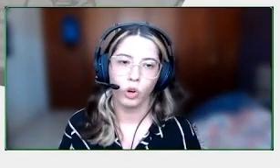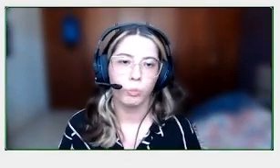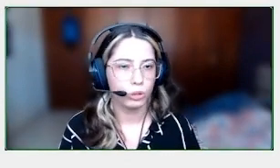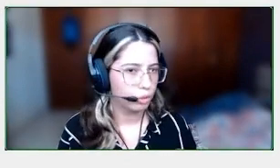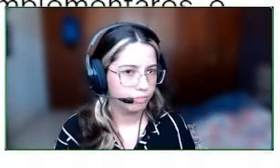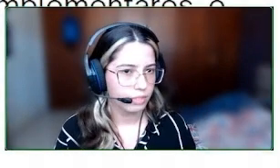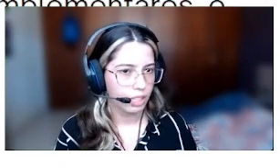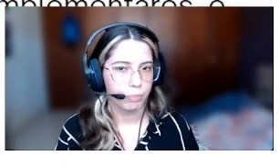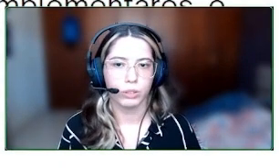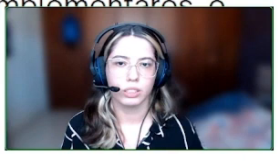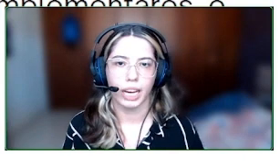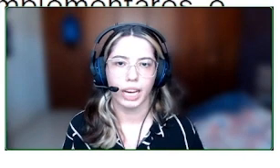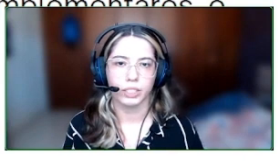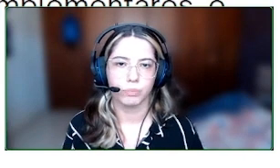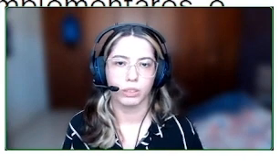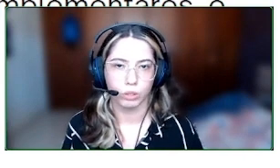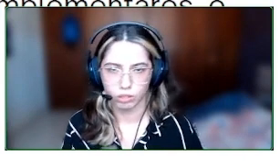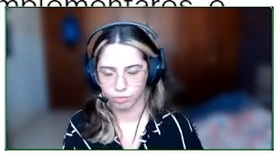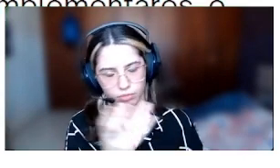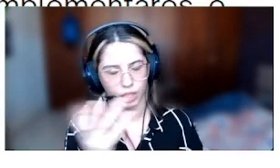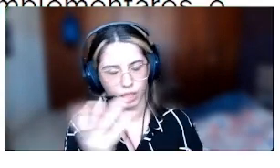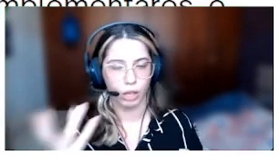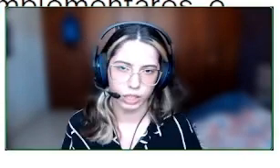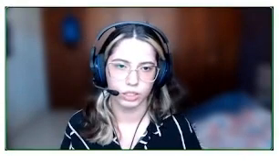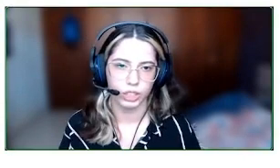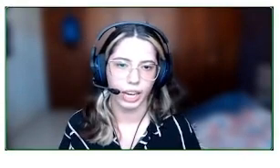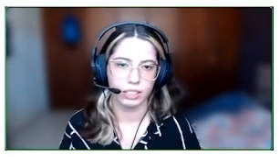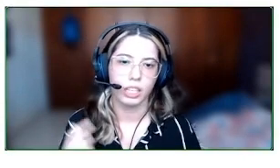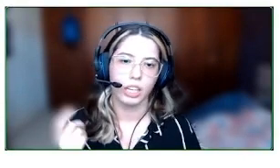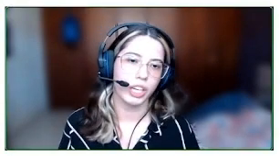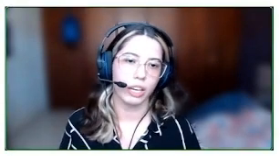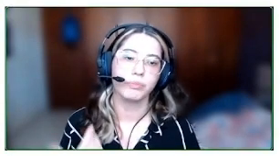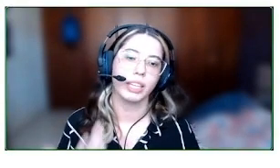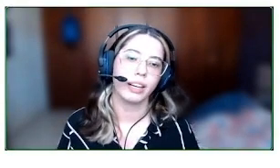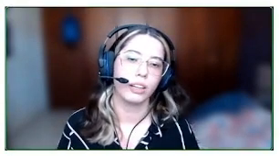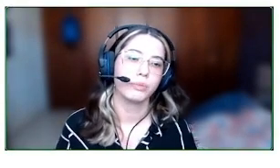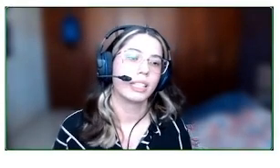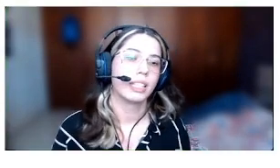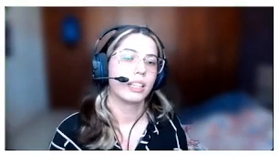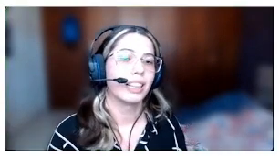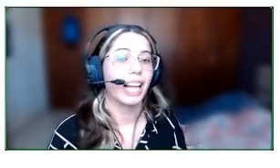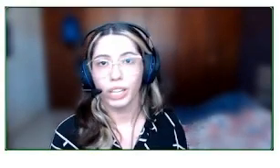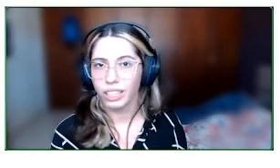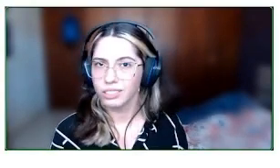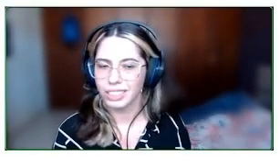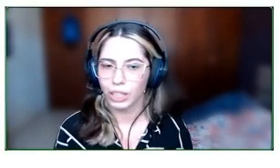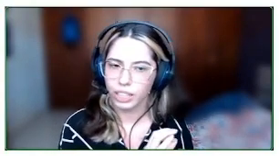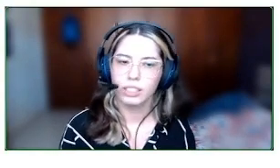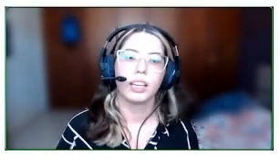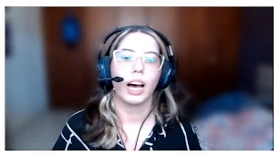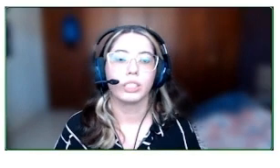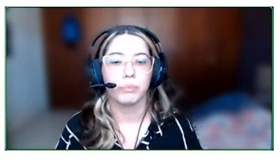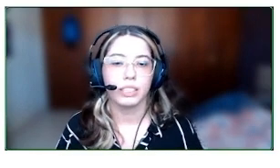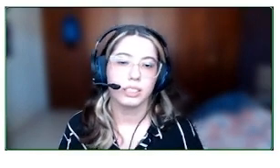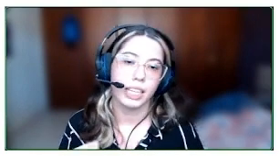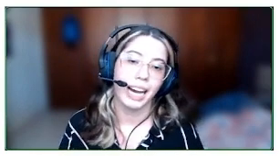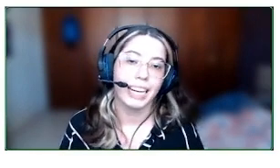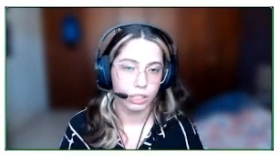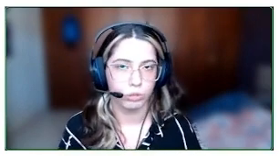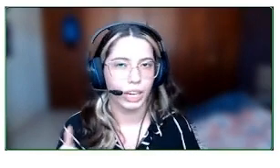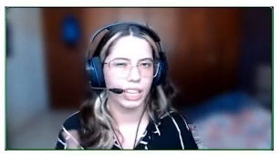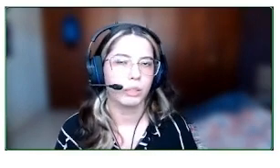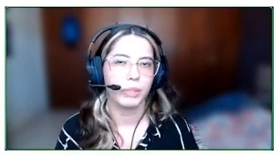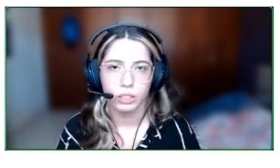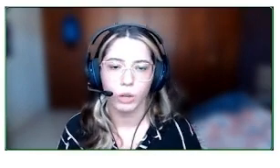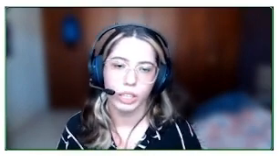ele foi composto pelos autores gerais Diego, Ricardo, Lauren, Alcebiades e